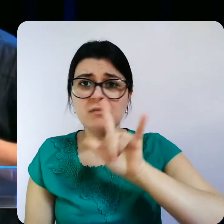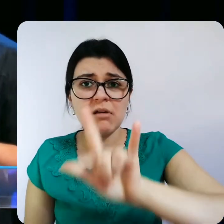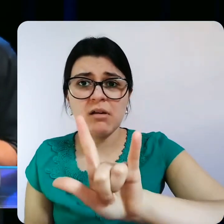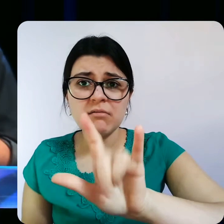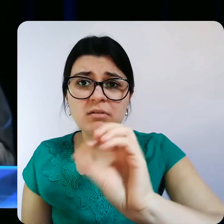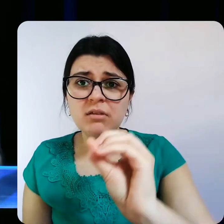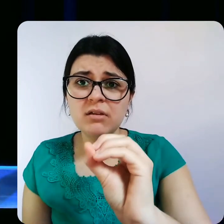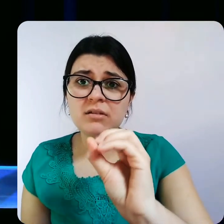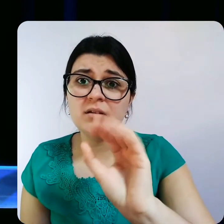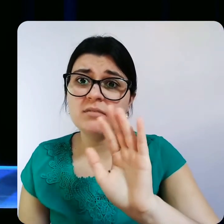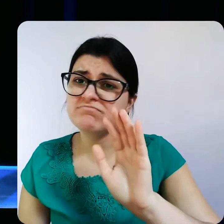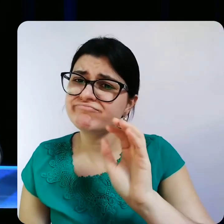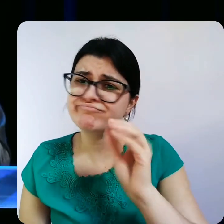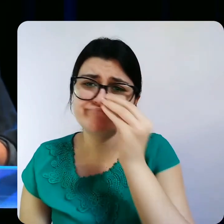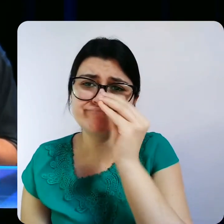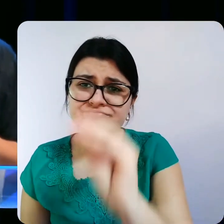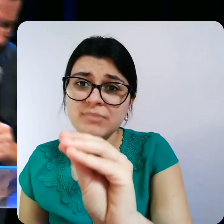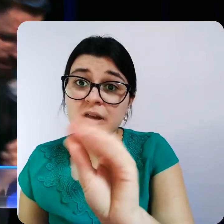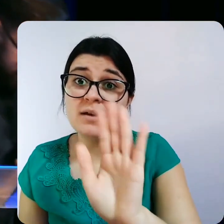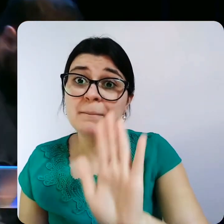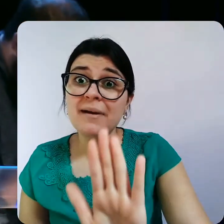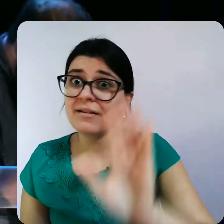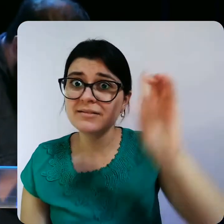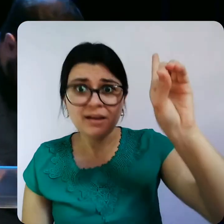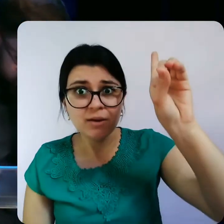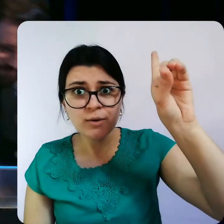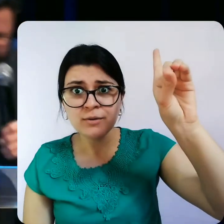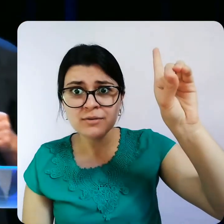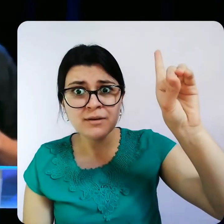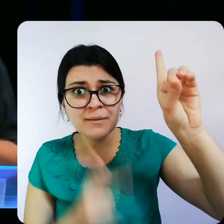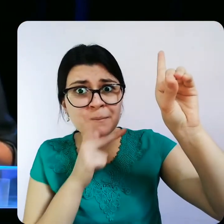muito mais rico. Esse texto é muito mais rico.